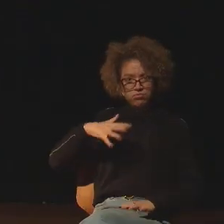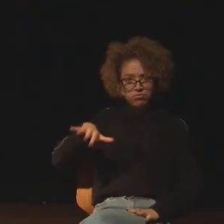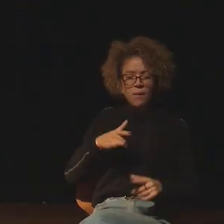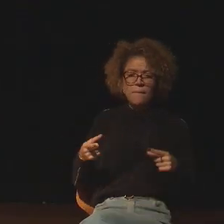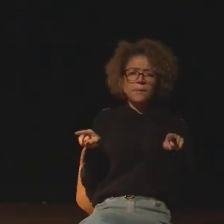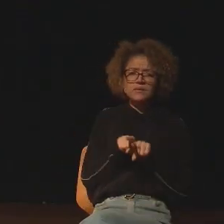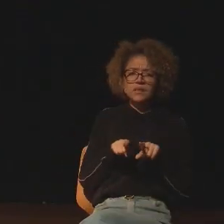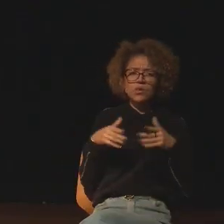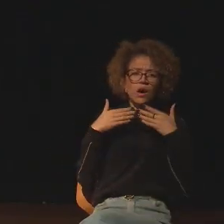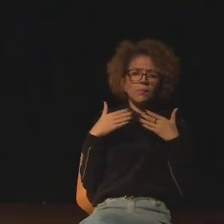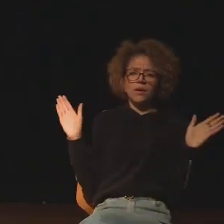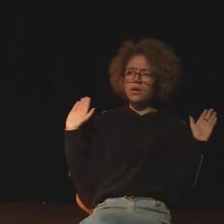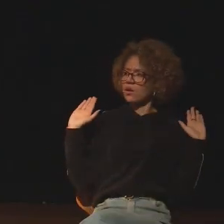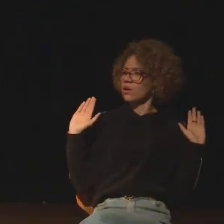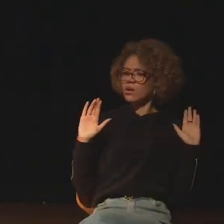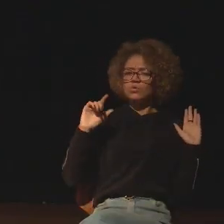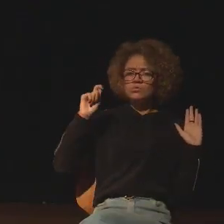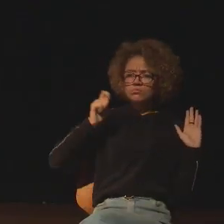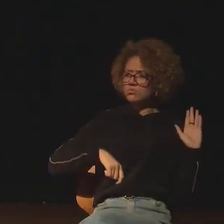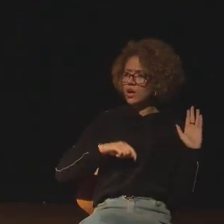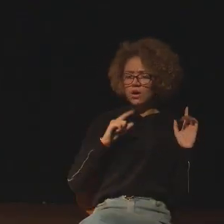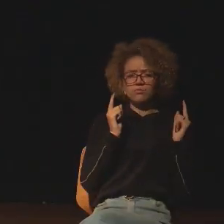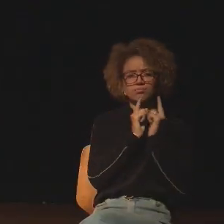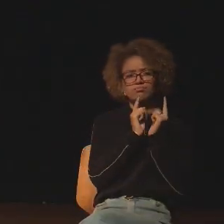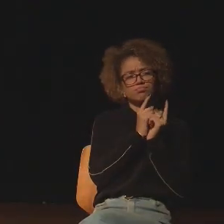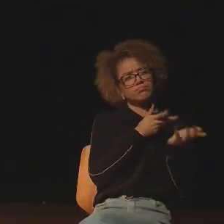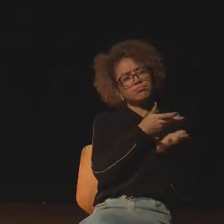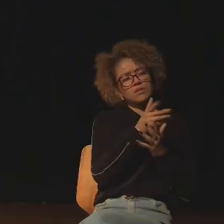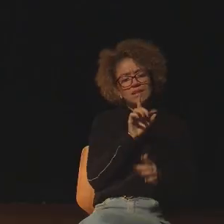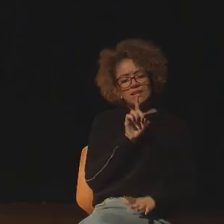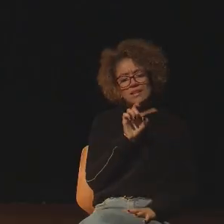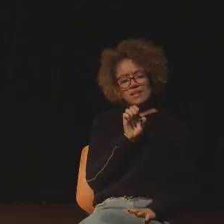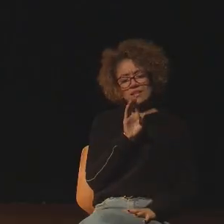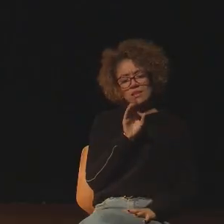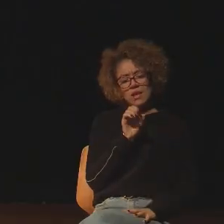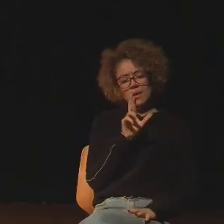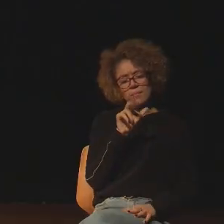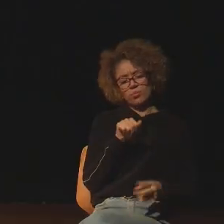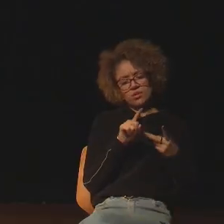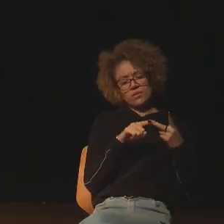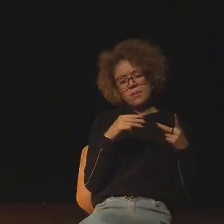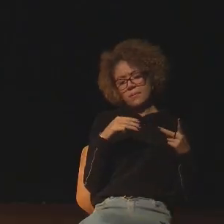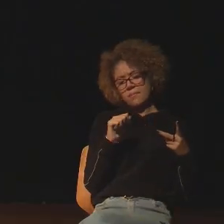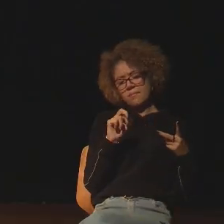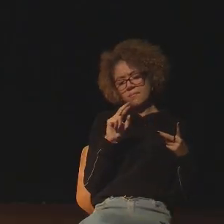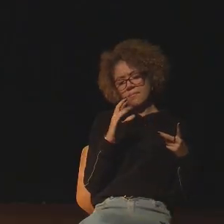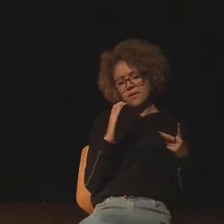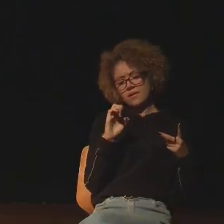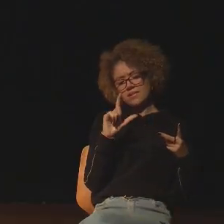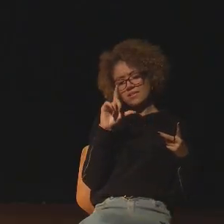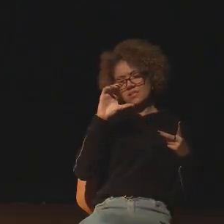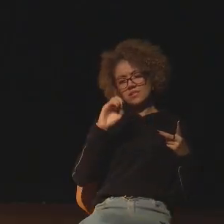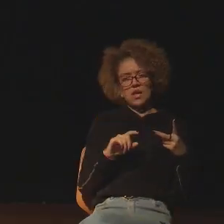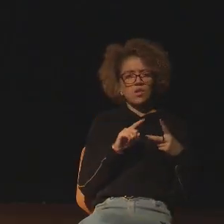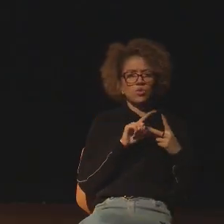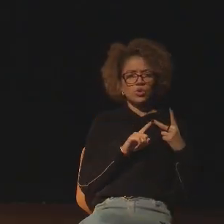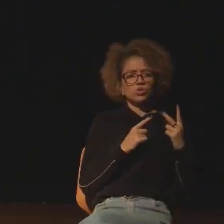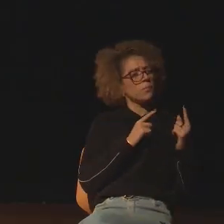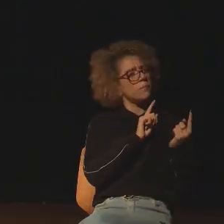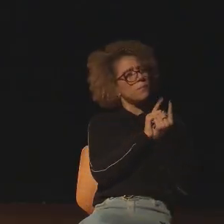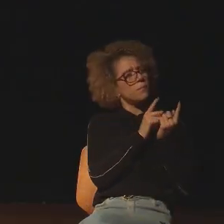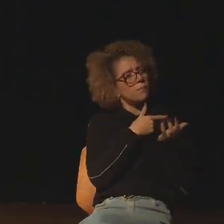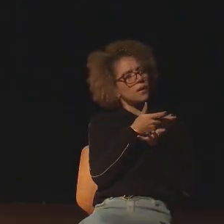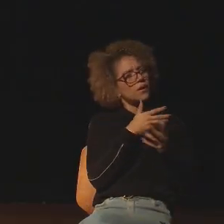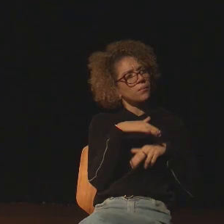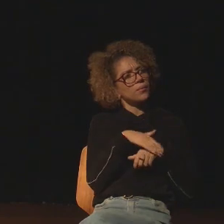muito aberto da comunidade, estive com Débora algumas vezes, com o Marcelo também algumas vezes, nós tivemos conversas importantes